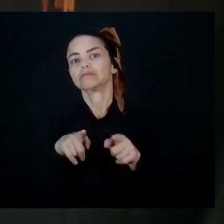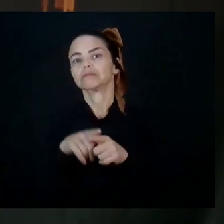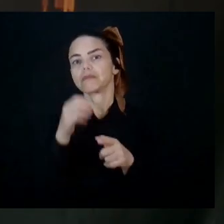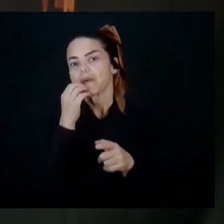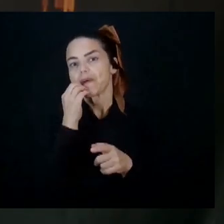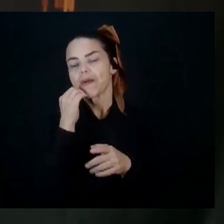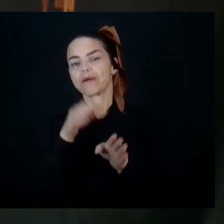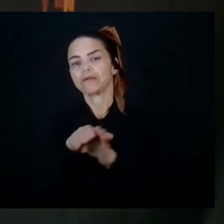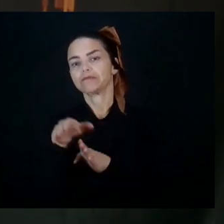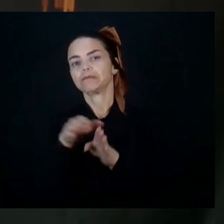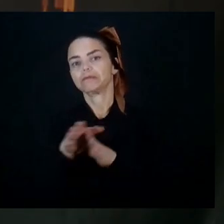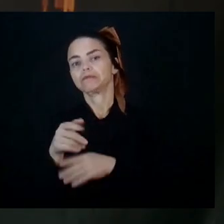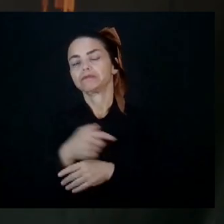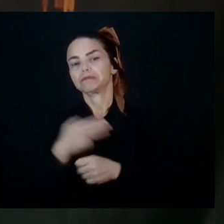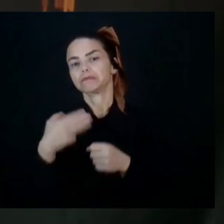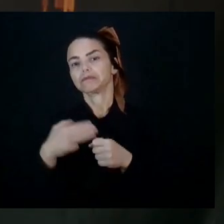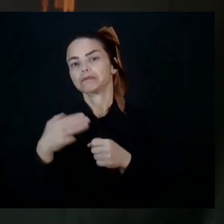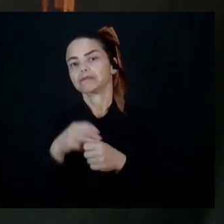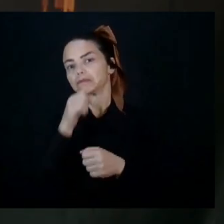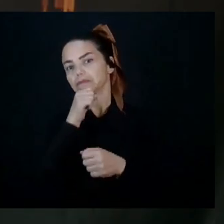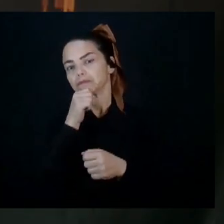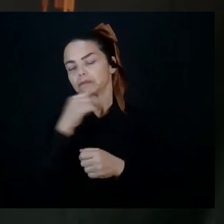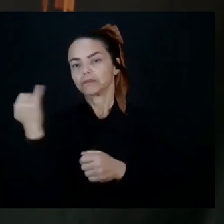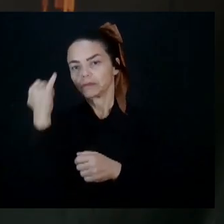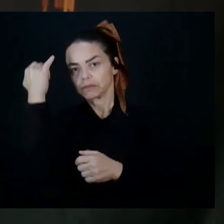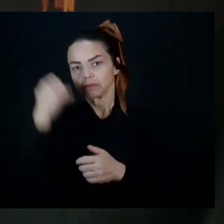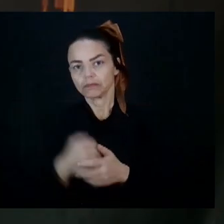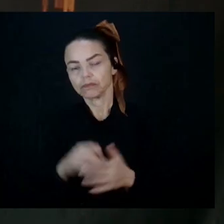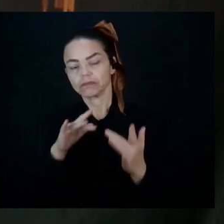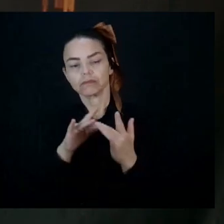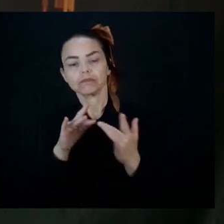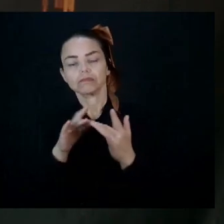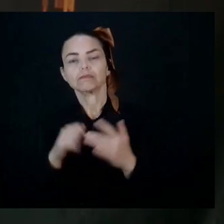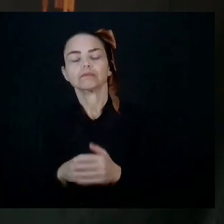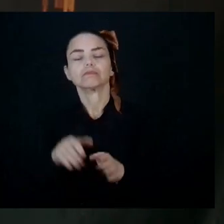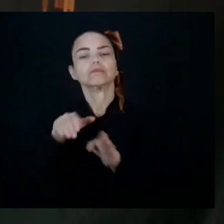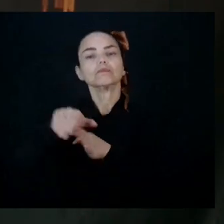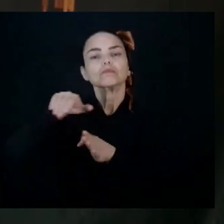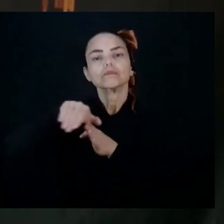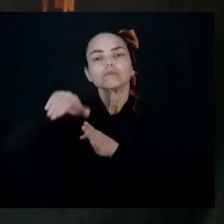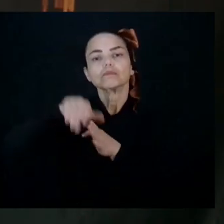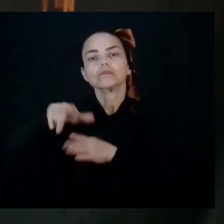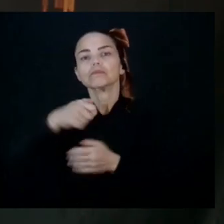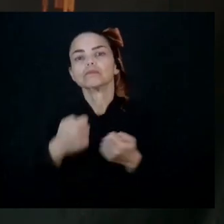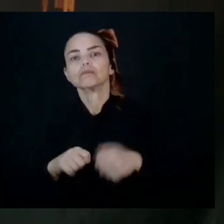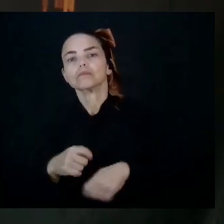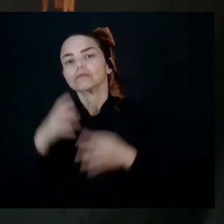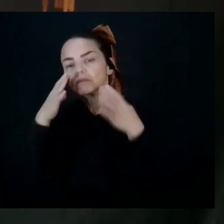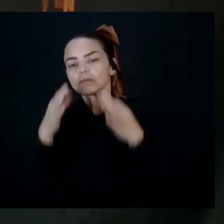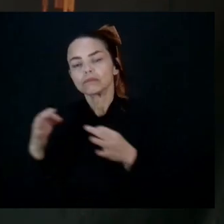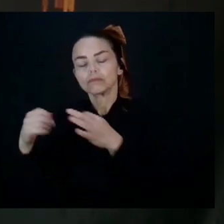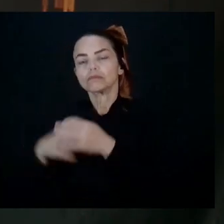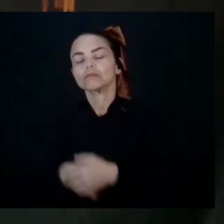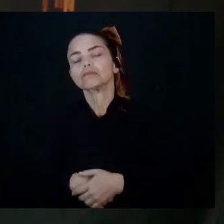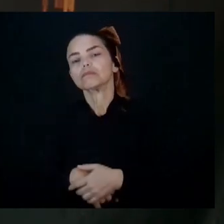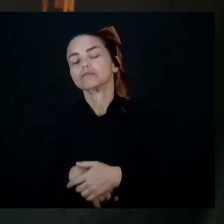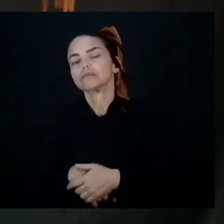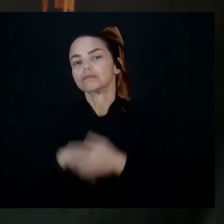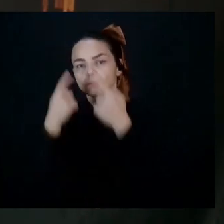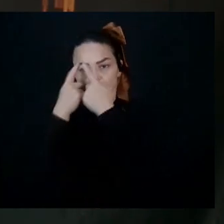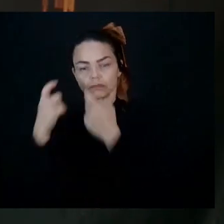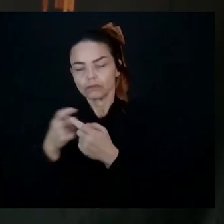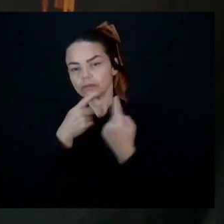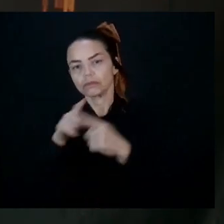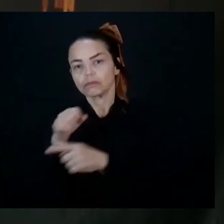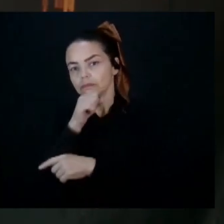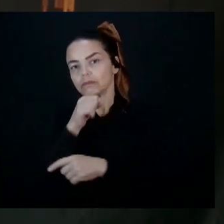Municipal do Idoso. Importante você entrar em contato para mais orientações, se você presencia alguma situação de violência contra o idoso,